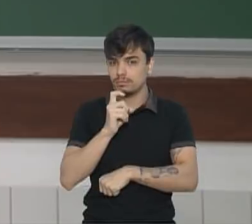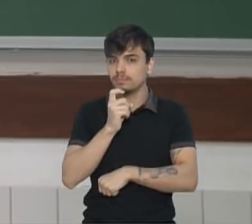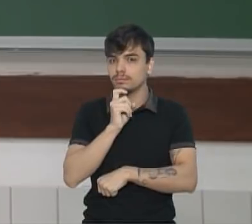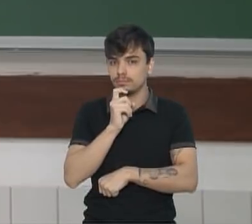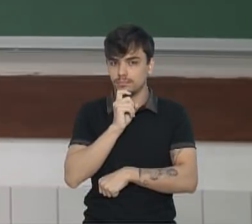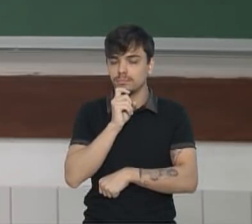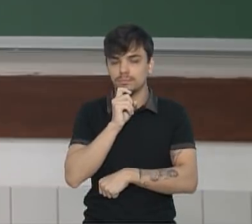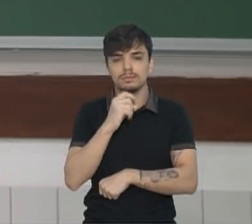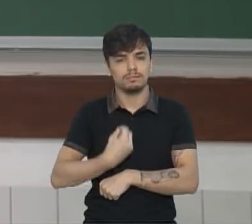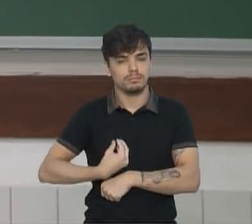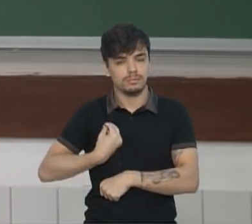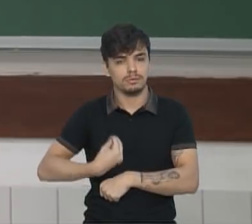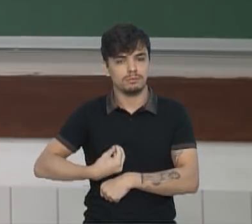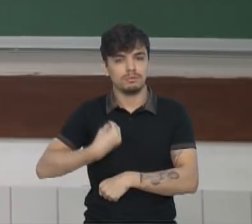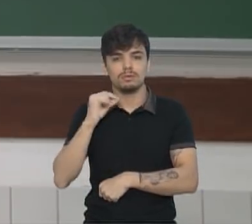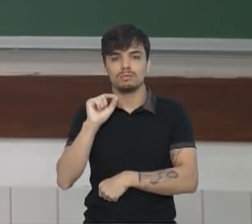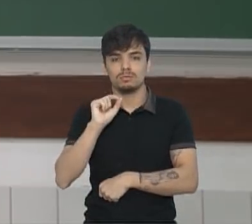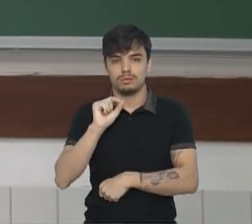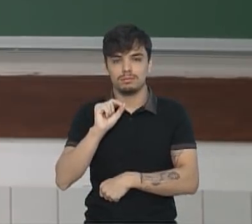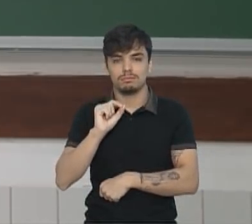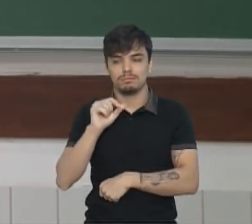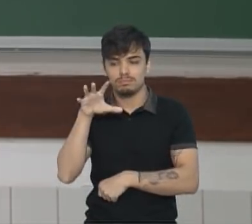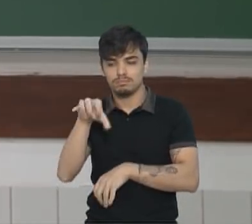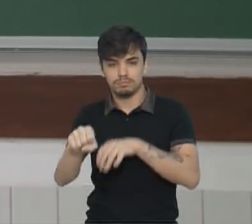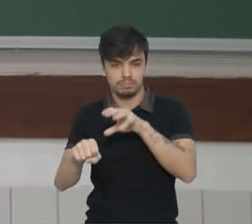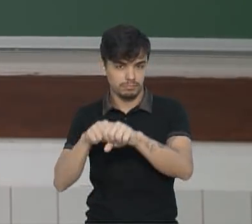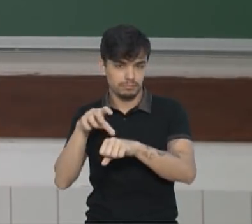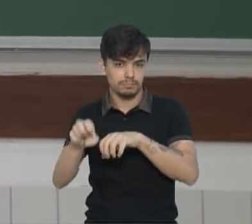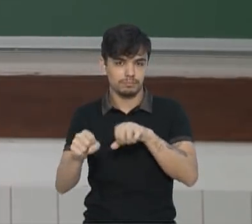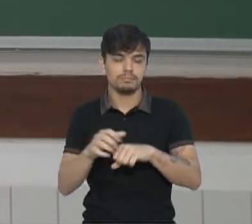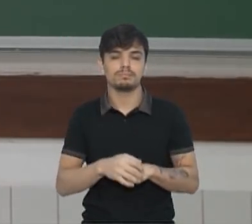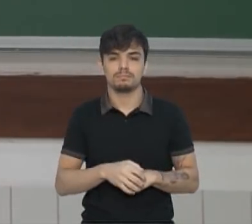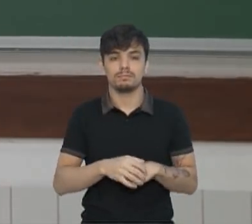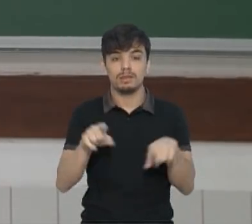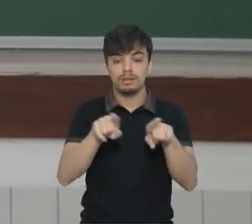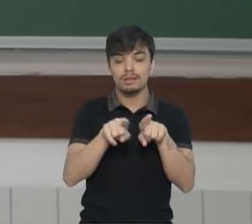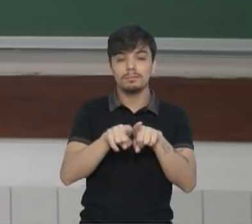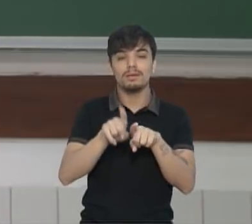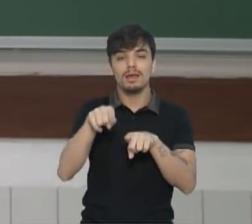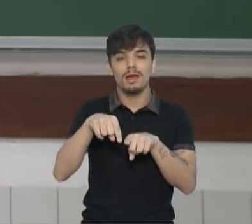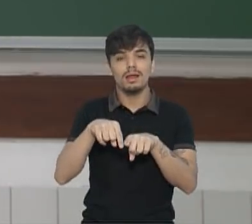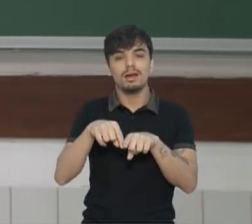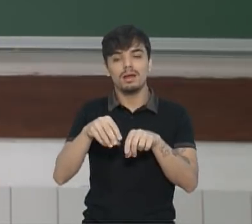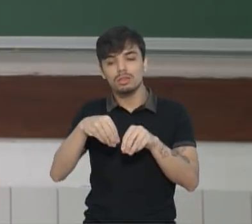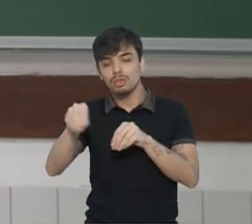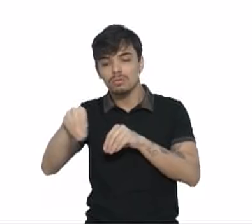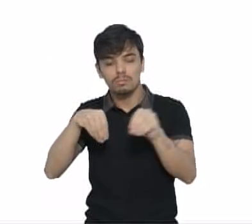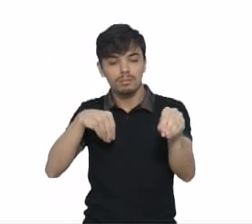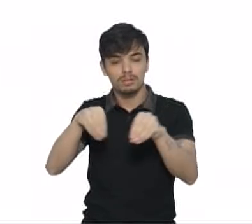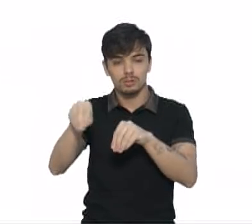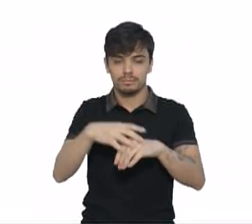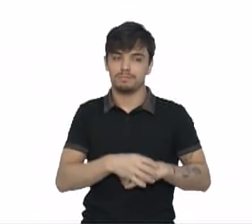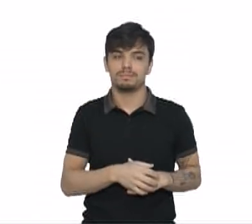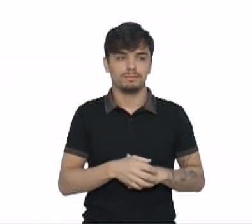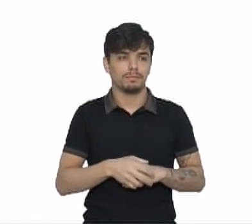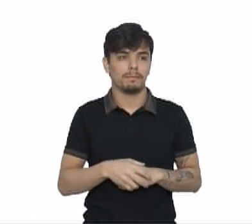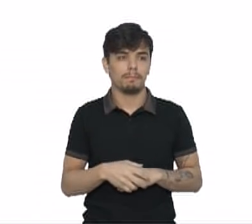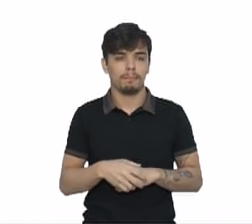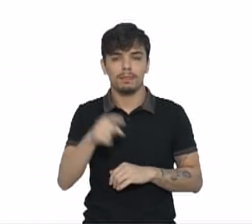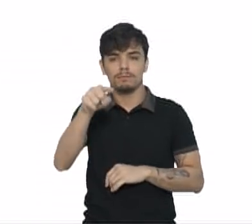eles viviam basicamente do quê? Da caça, tá? E eles eram nômades e pagãos. Daí aqui, você sabia? Os